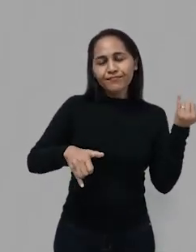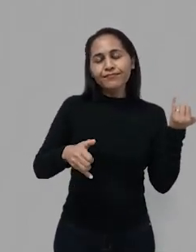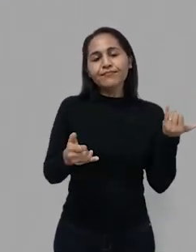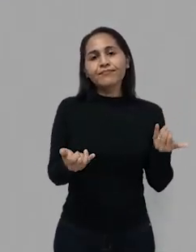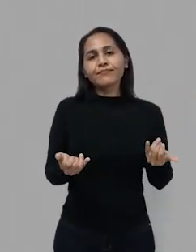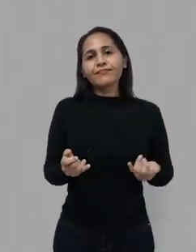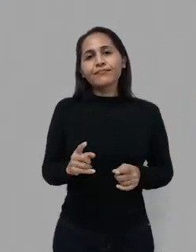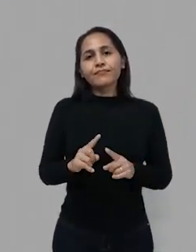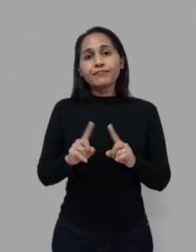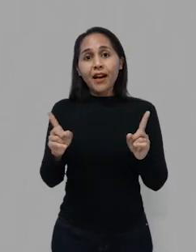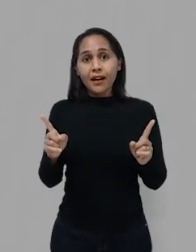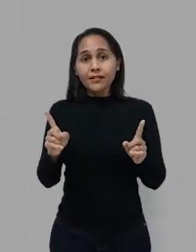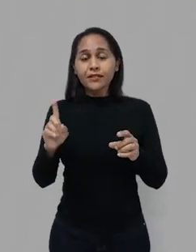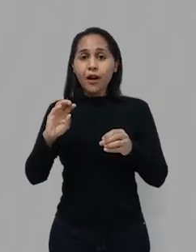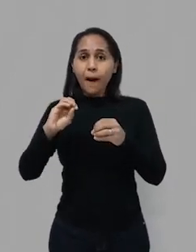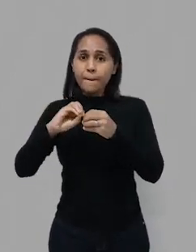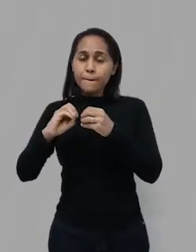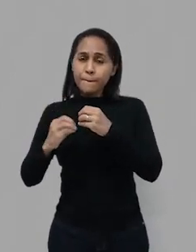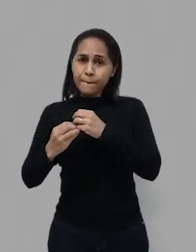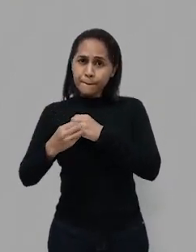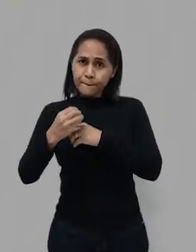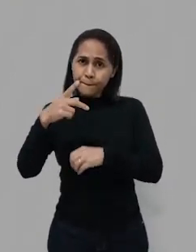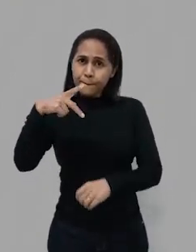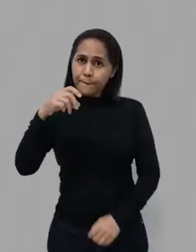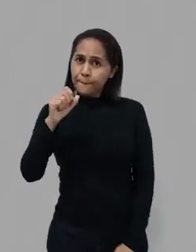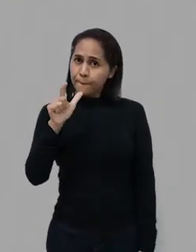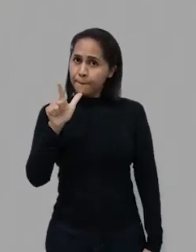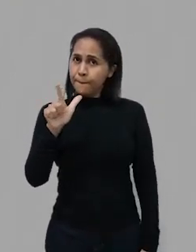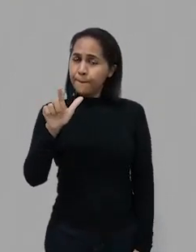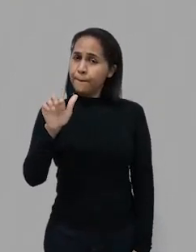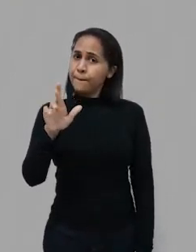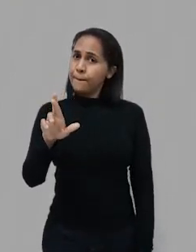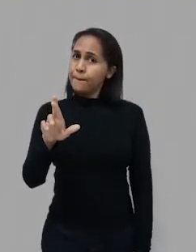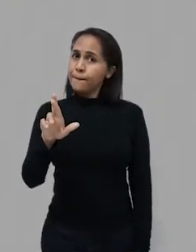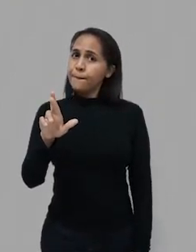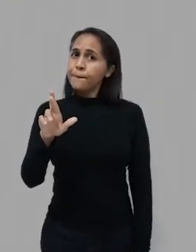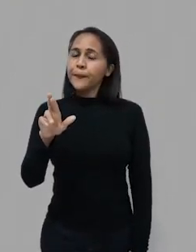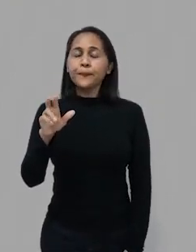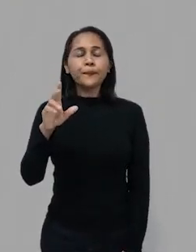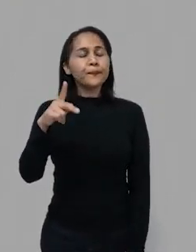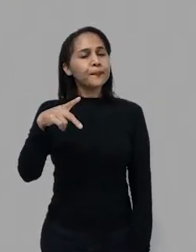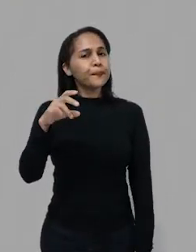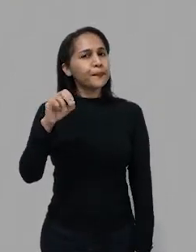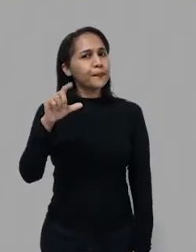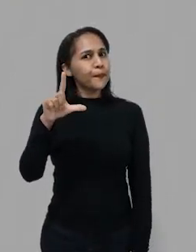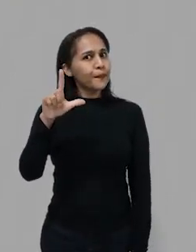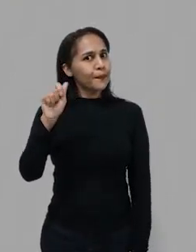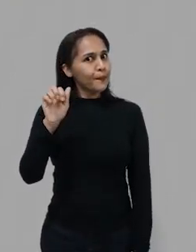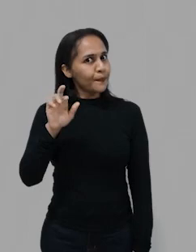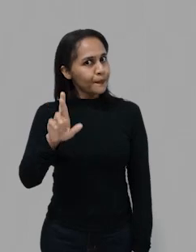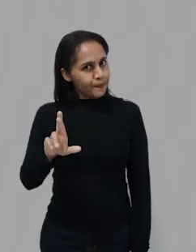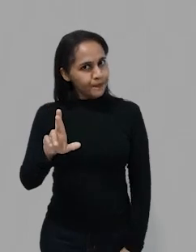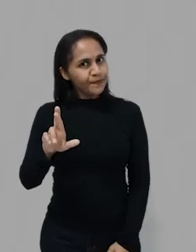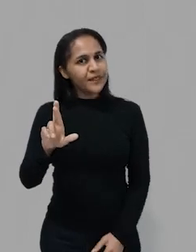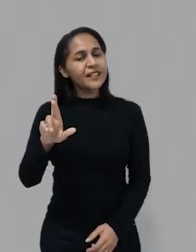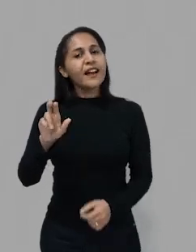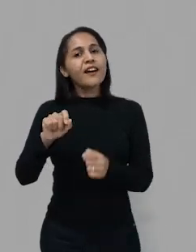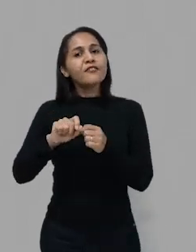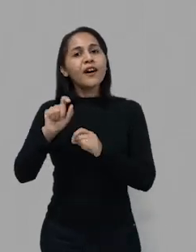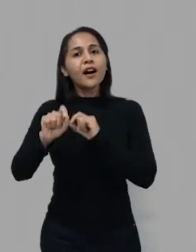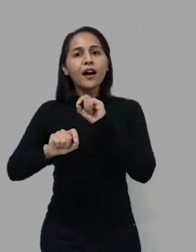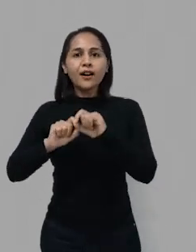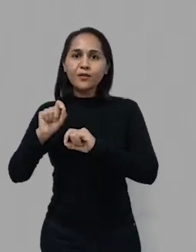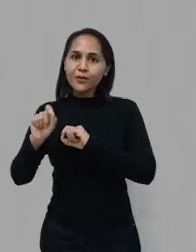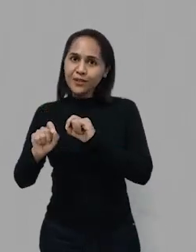Já substâncias moleculares polares, a água gera ionização. Quebra para poder gerar os